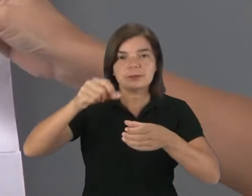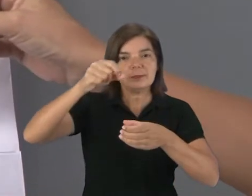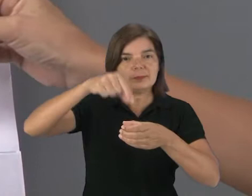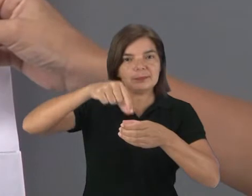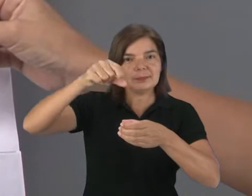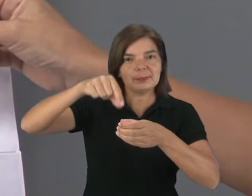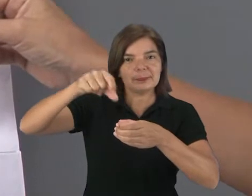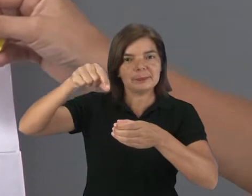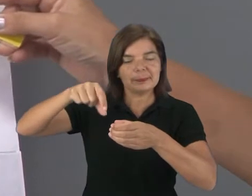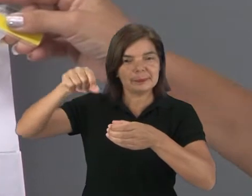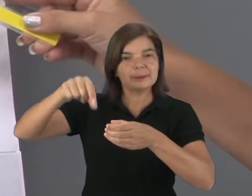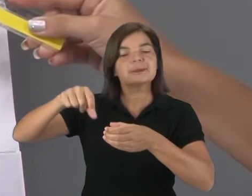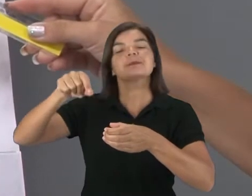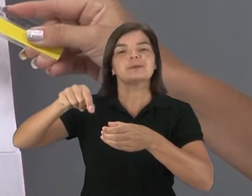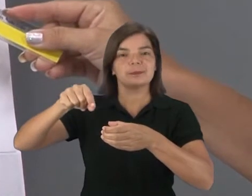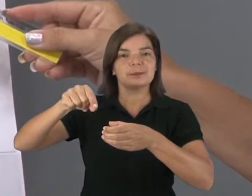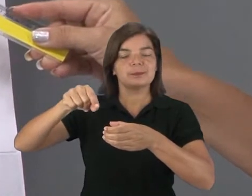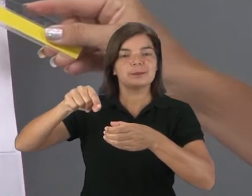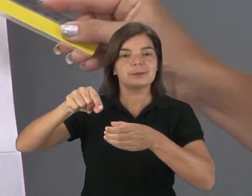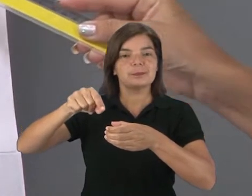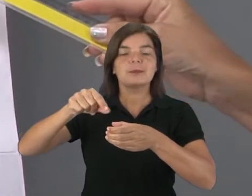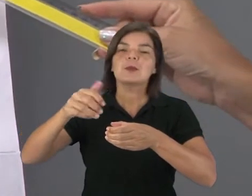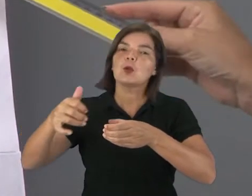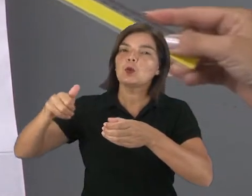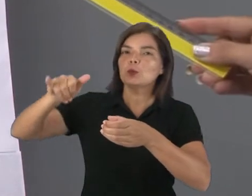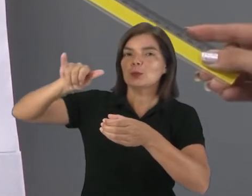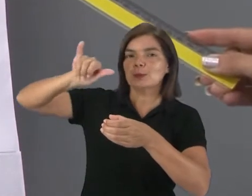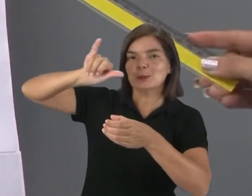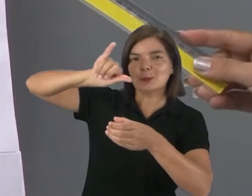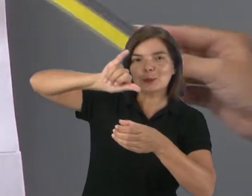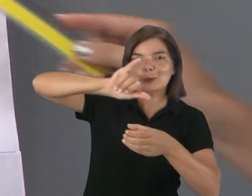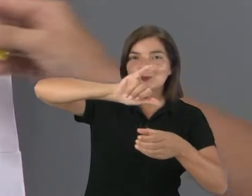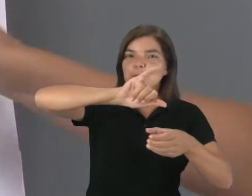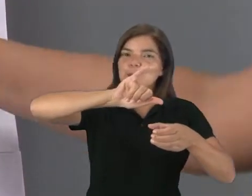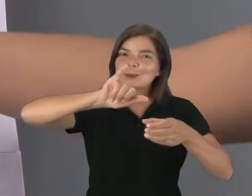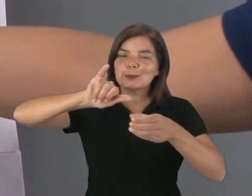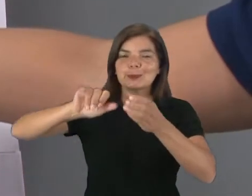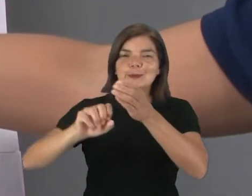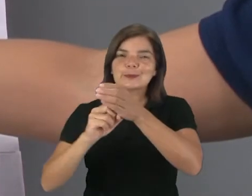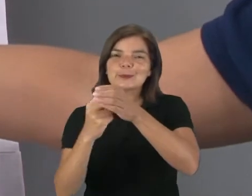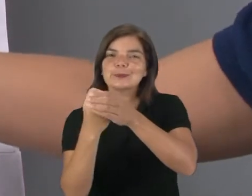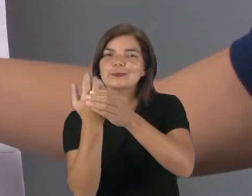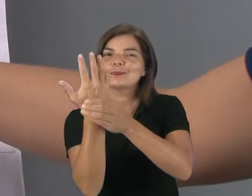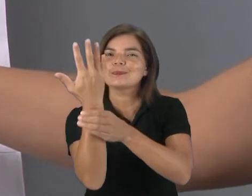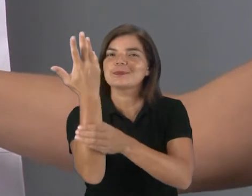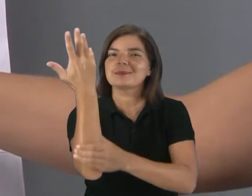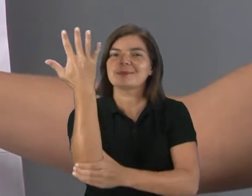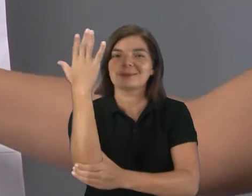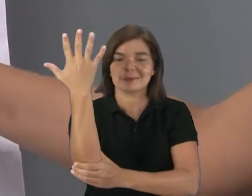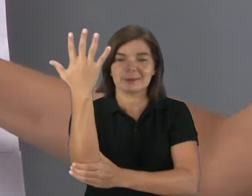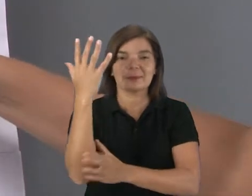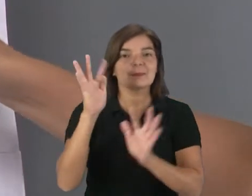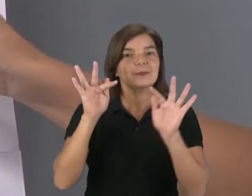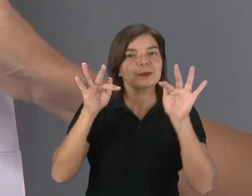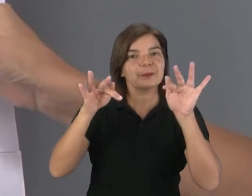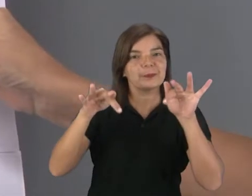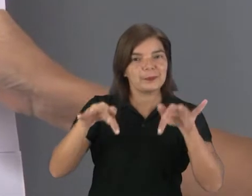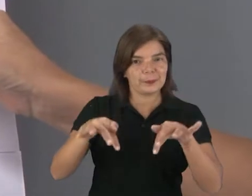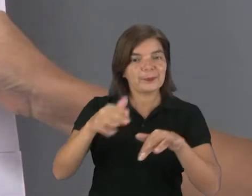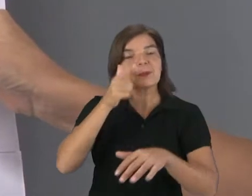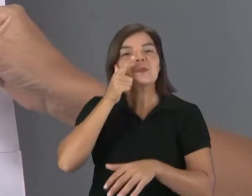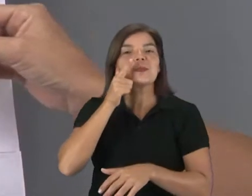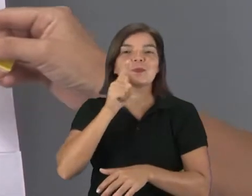plantar as sementes, adubar e regar as plantinhas, para no fim colher